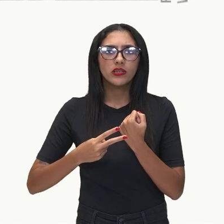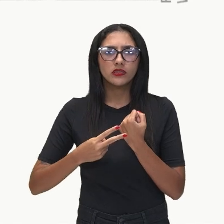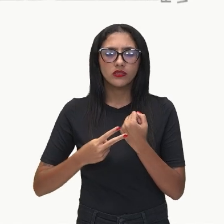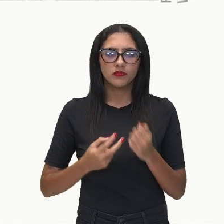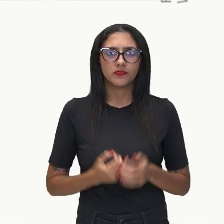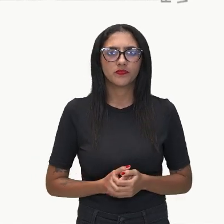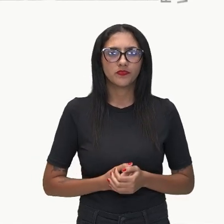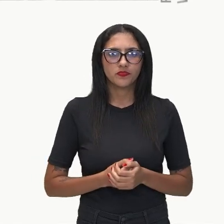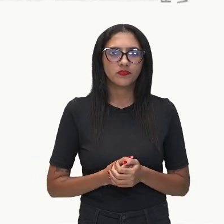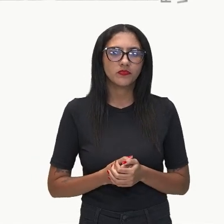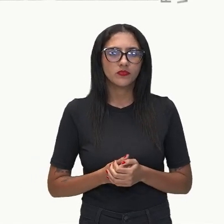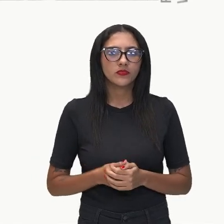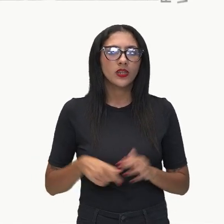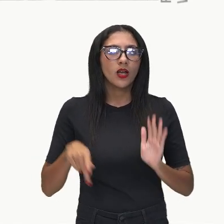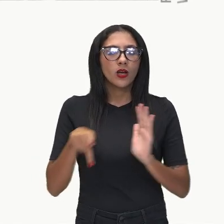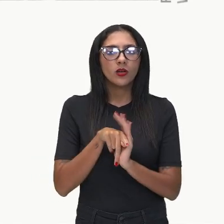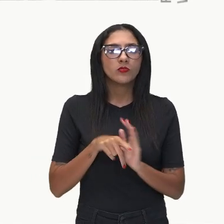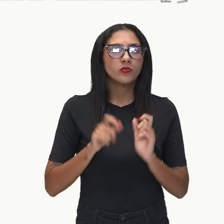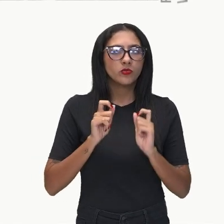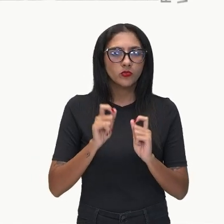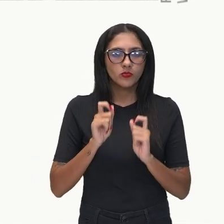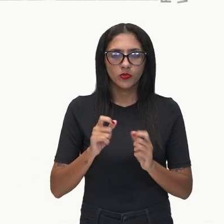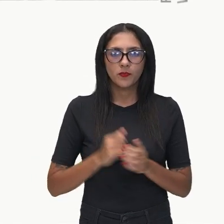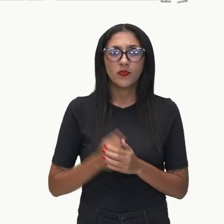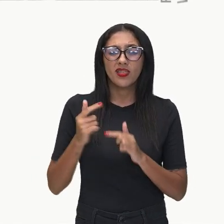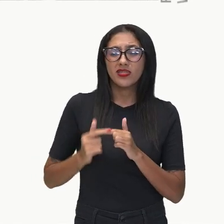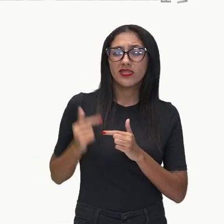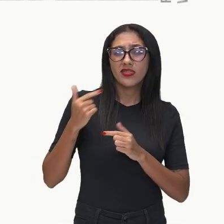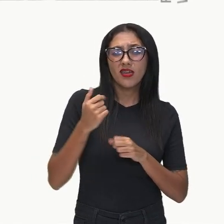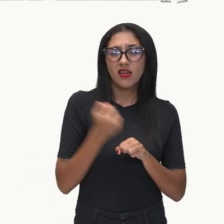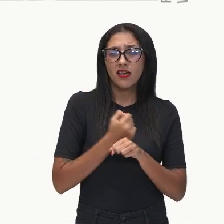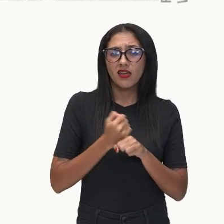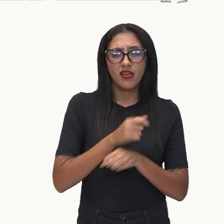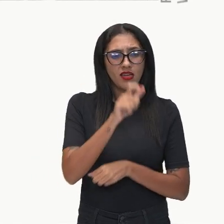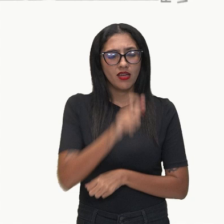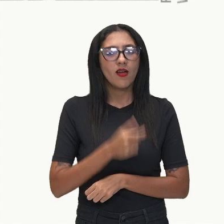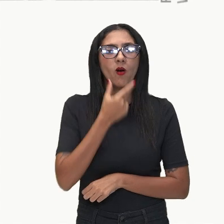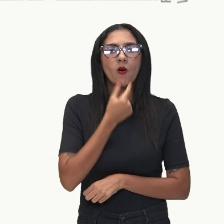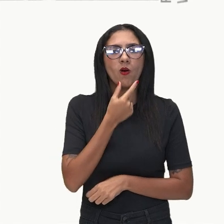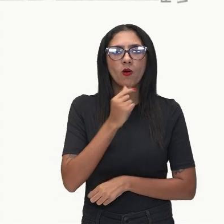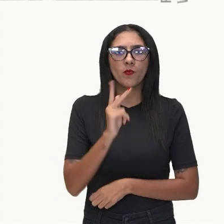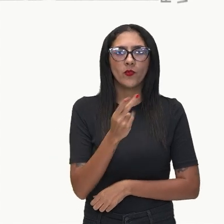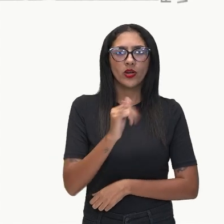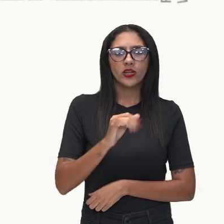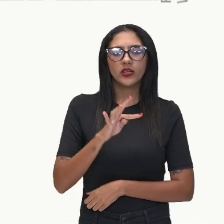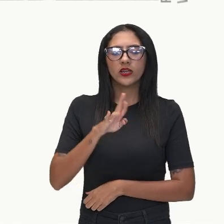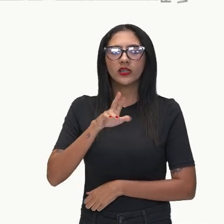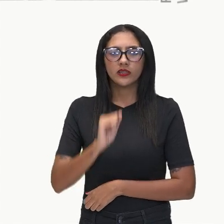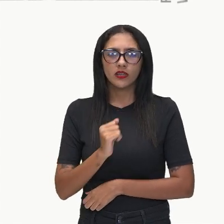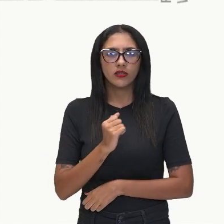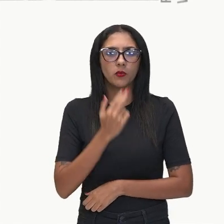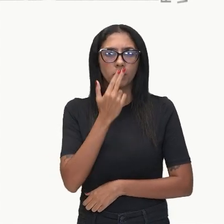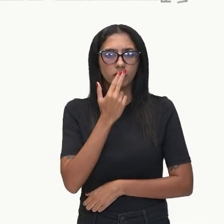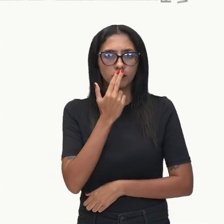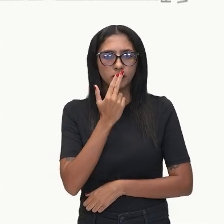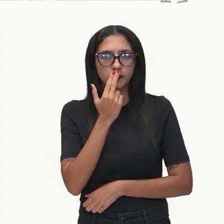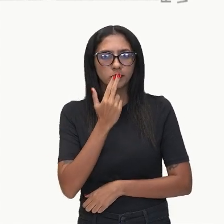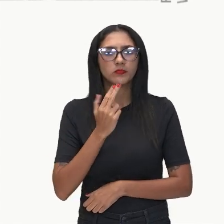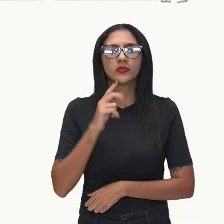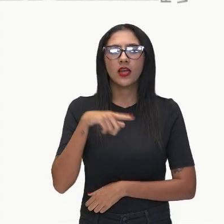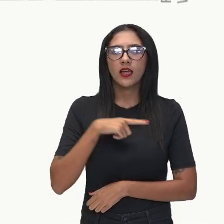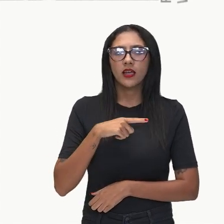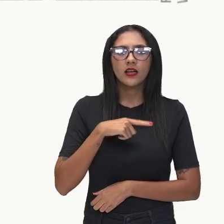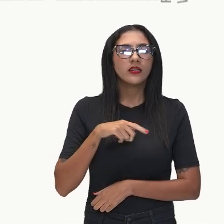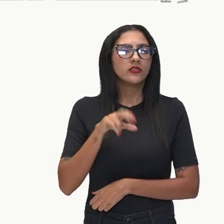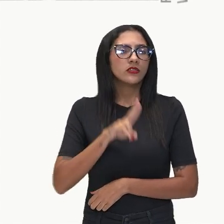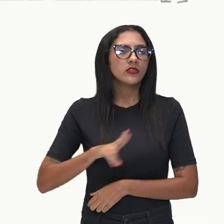o Adolf Hitler, depois, algum tempo depois, utilizou para a situação